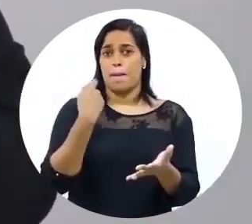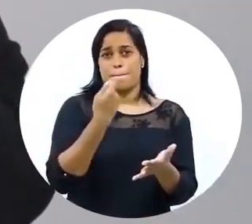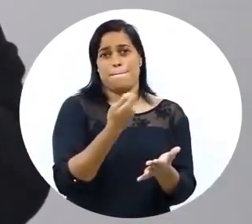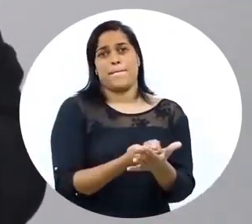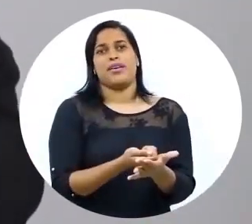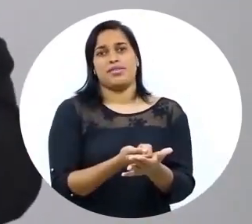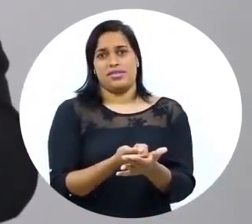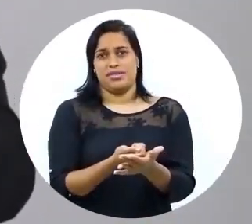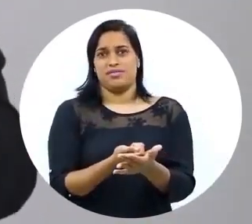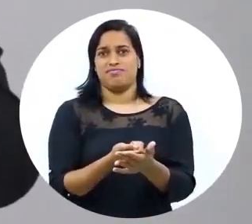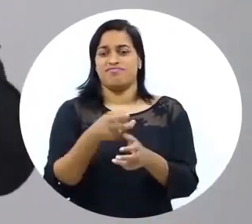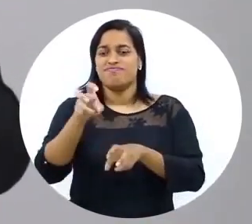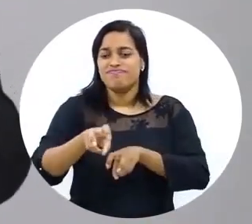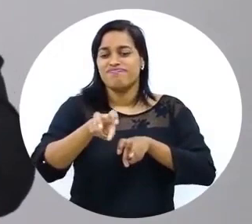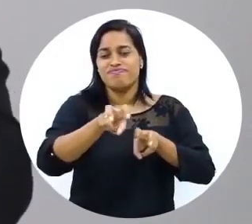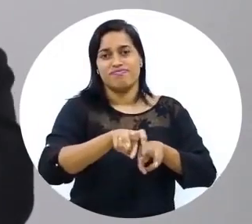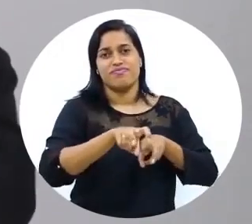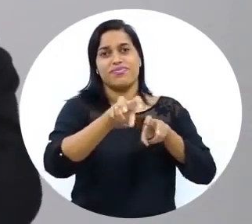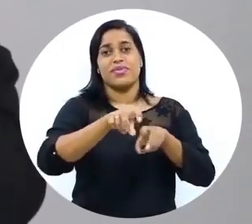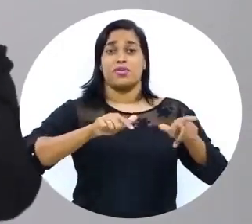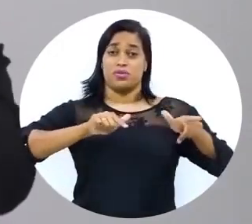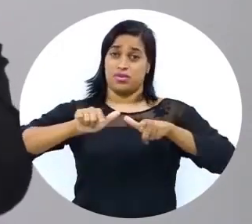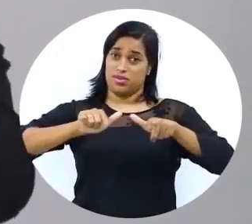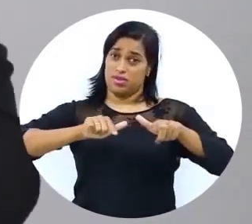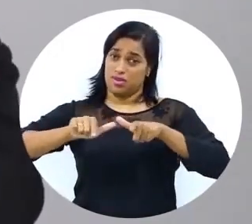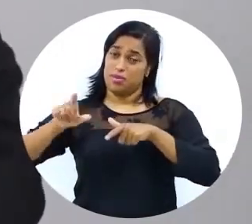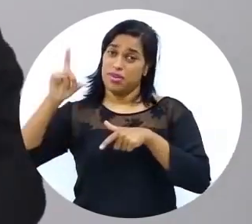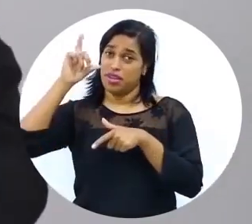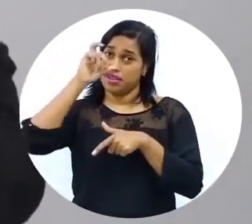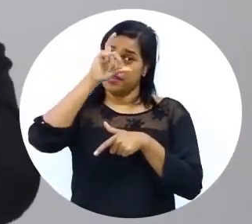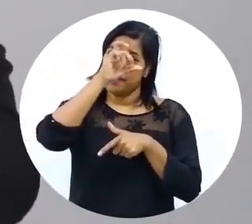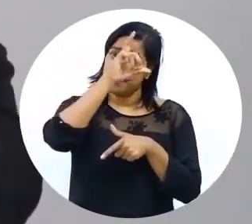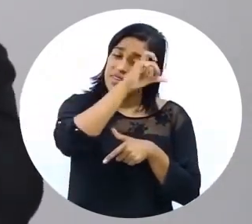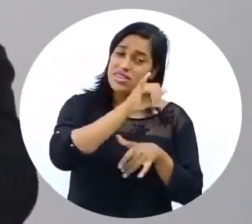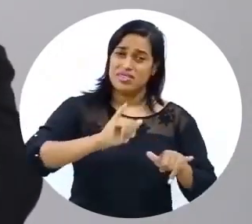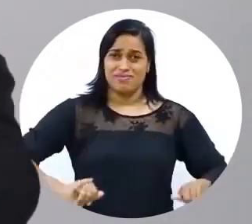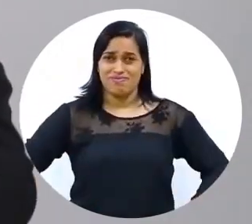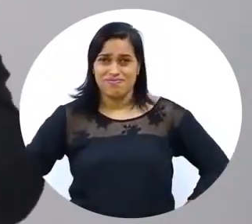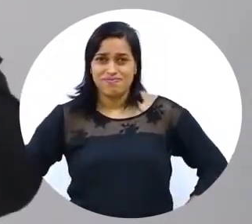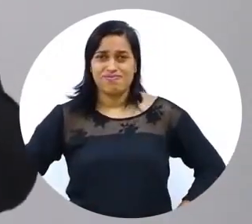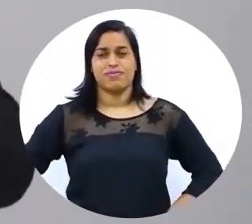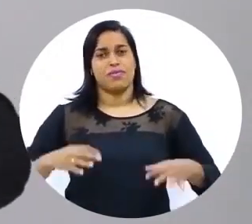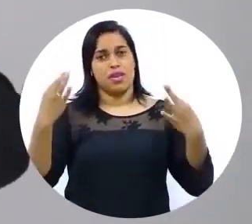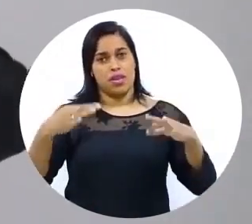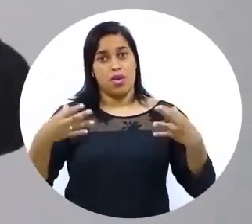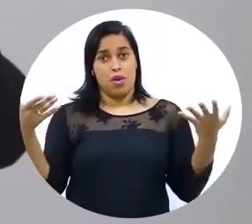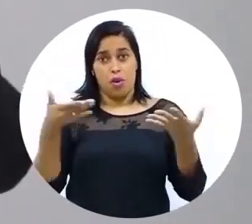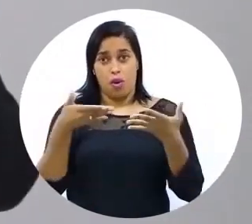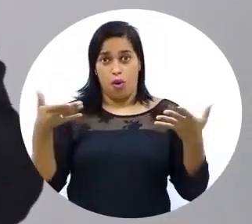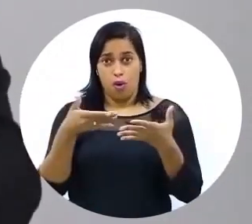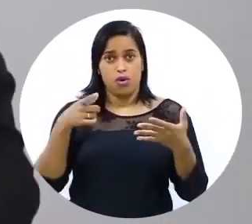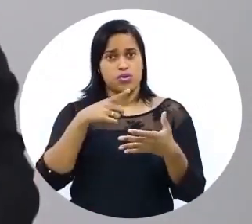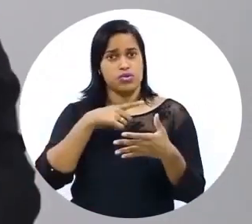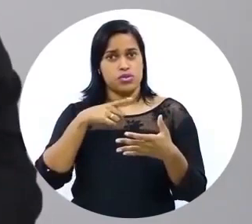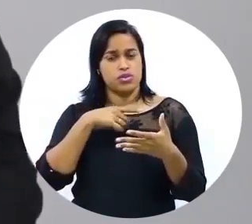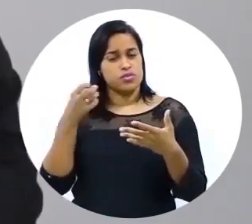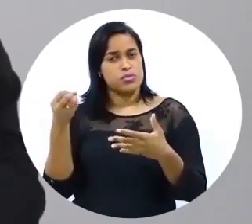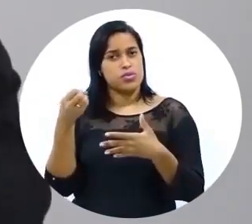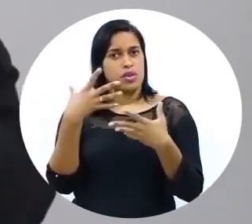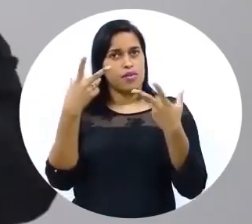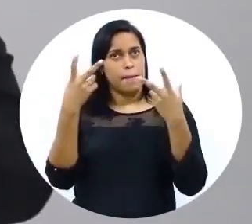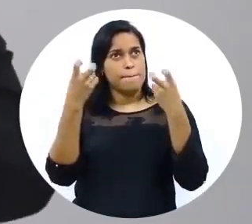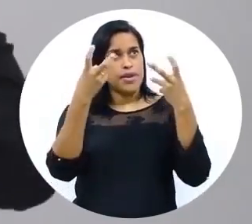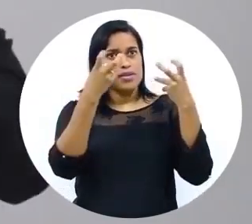tributos. Então, o trabalho era penoso, era sofrido, era doído, e hoje a gente tem uma nova percepção